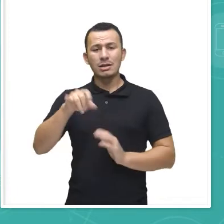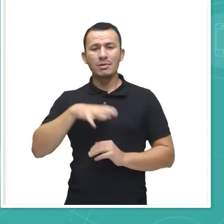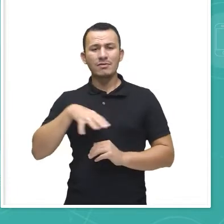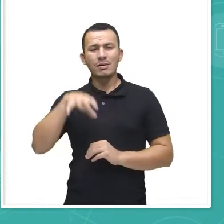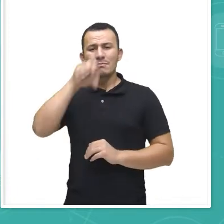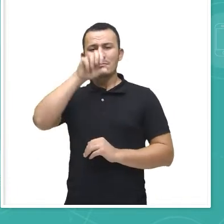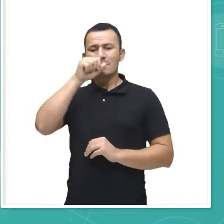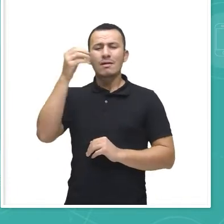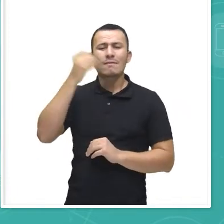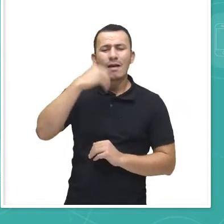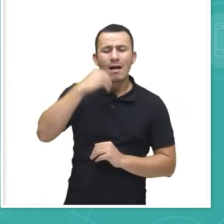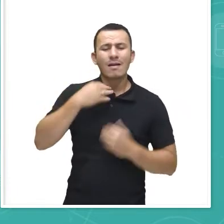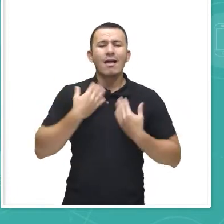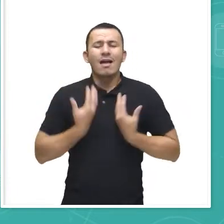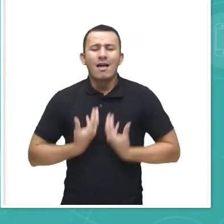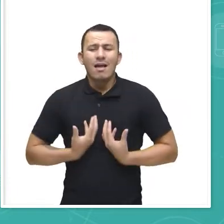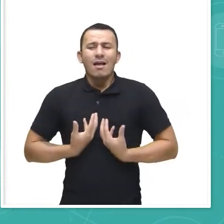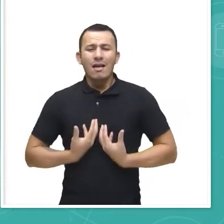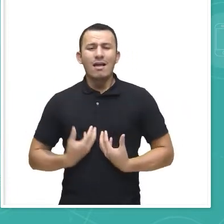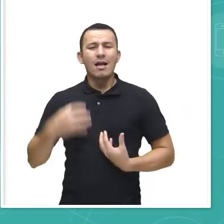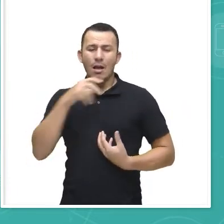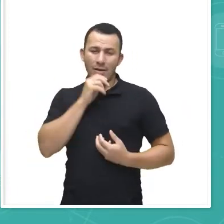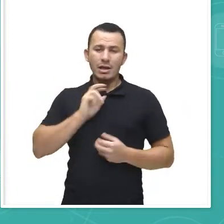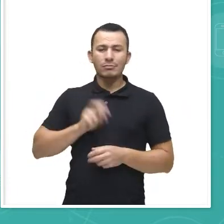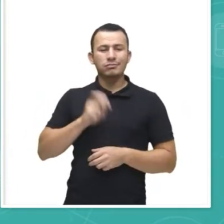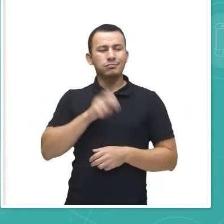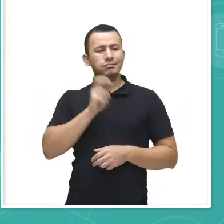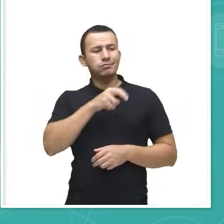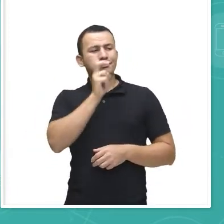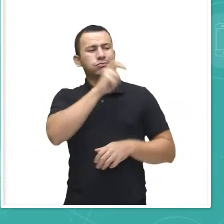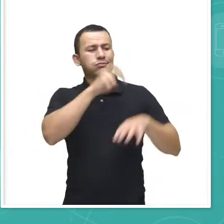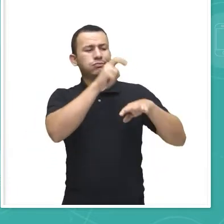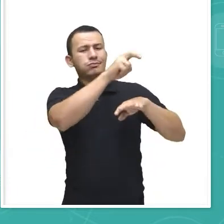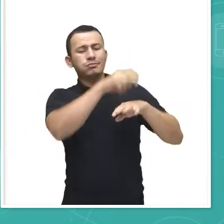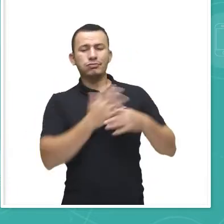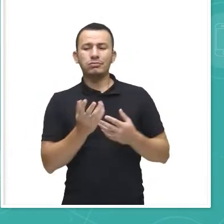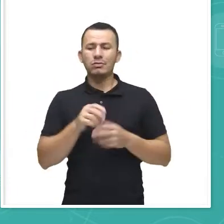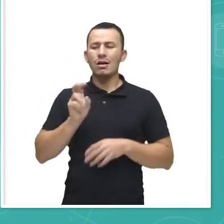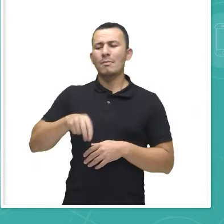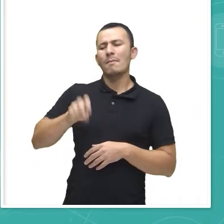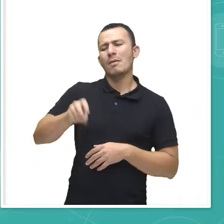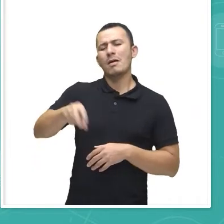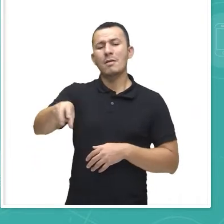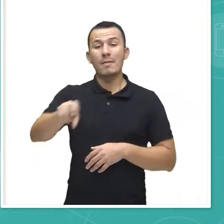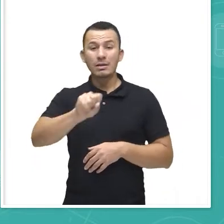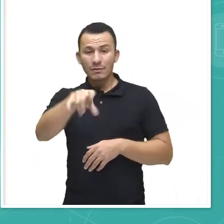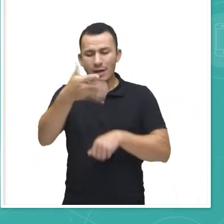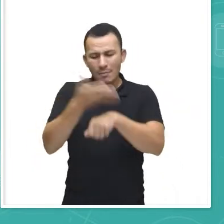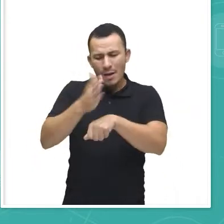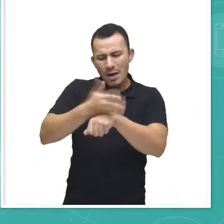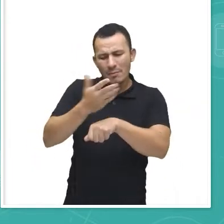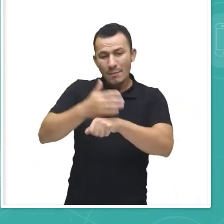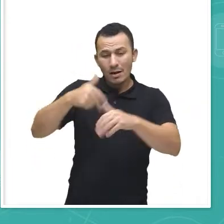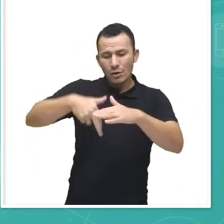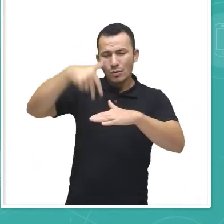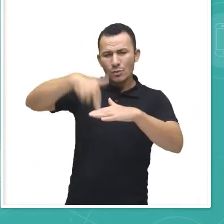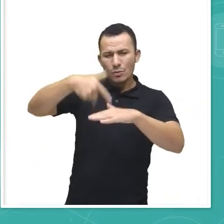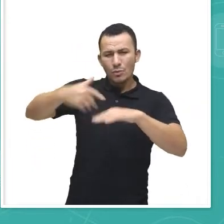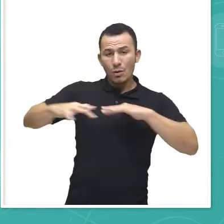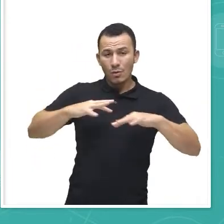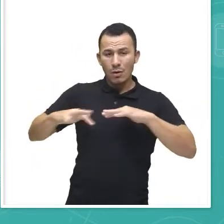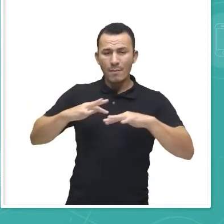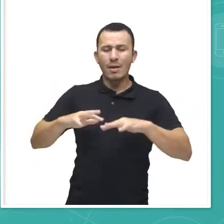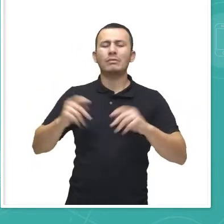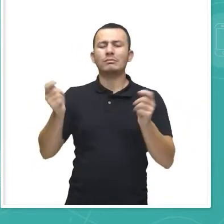logo ficava cansado, subindo escadas, caminhando, com a prática da hidroginástica você fica com essa